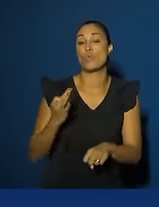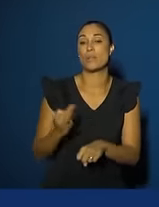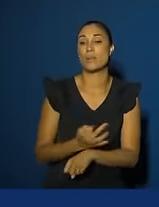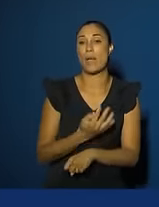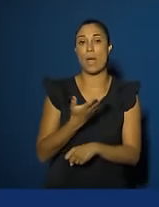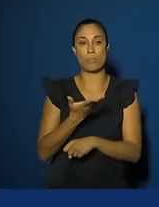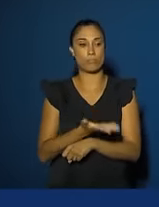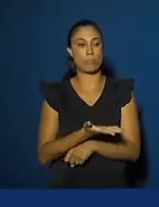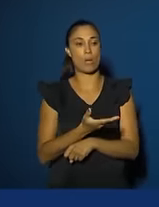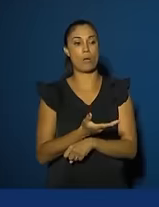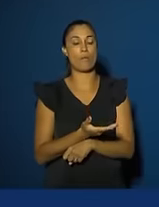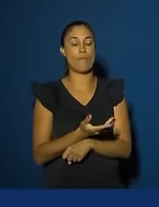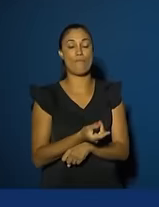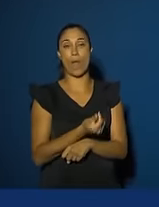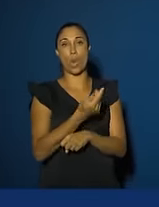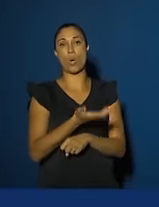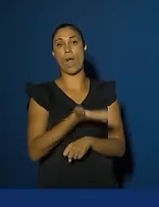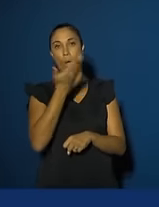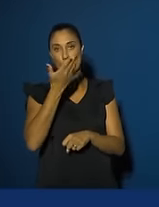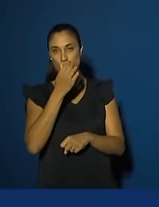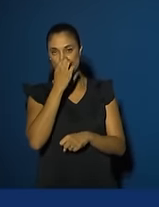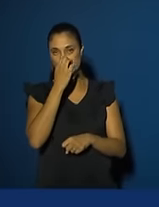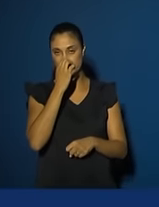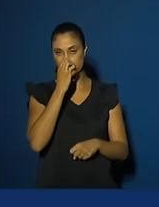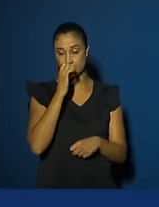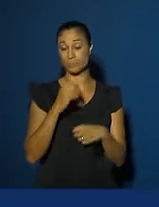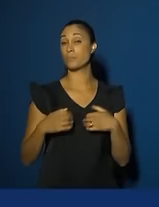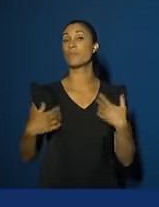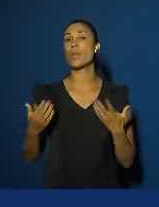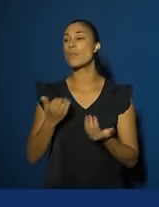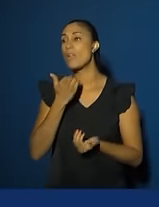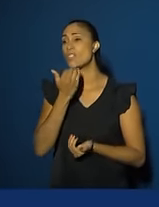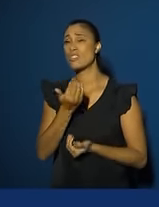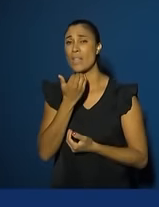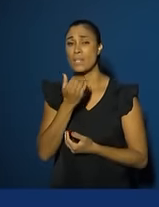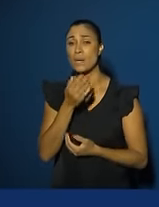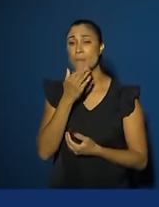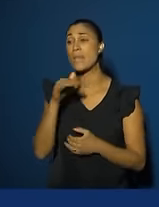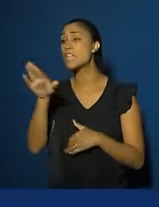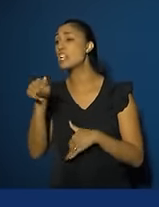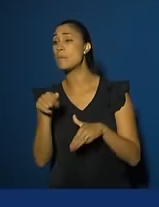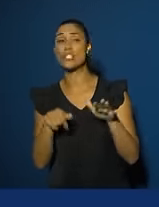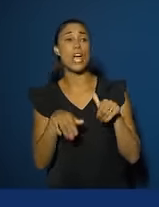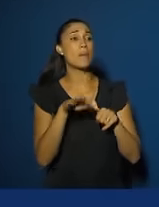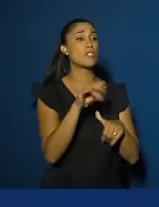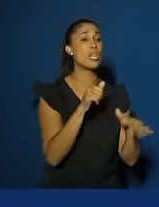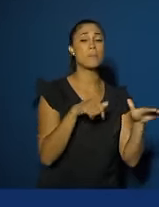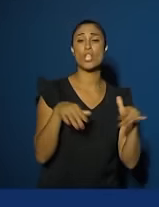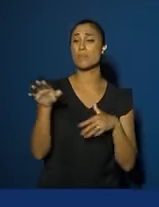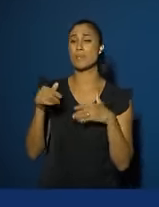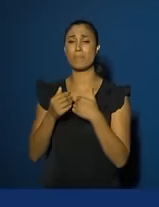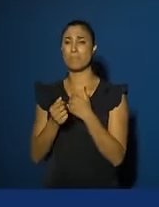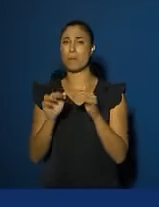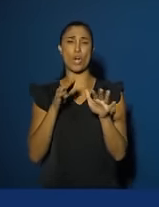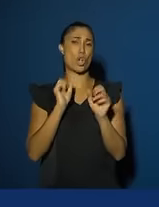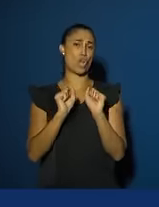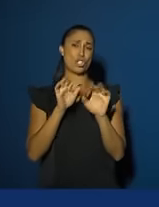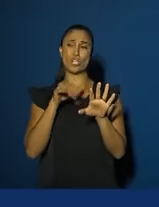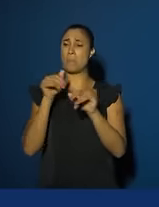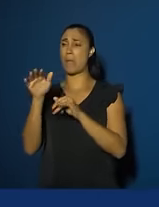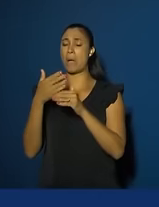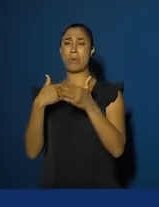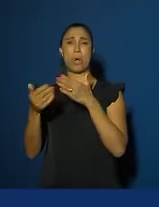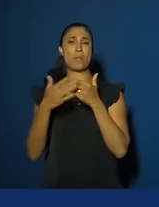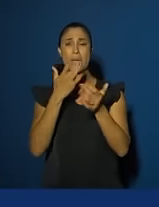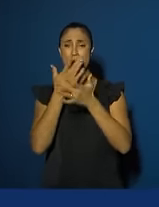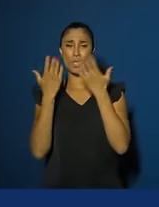dreno de desse tamanho aí não não adianta assim chama o jobinho chama o merele chama não pode chamar quem você quiser